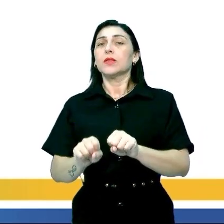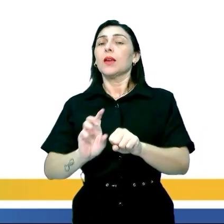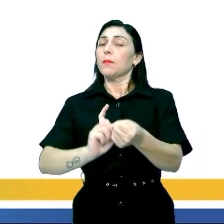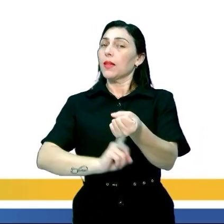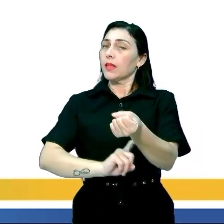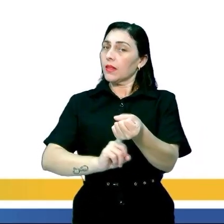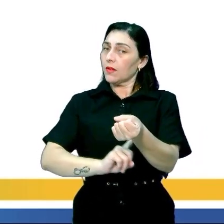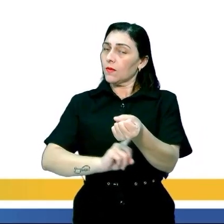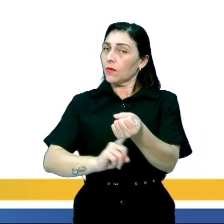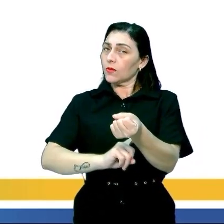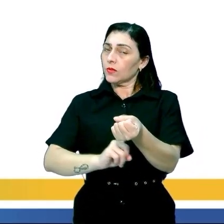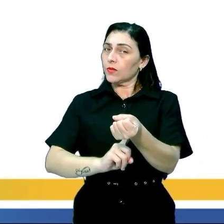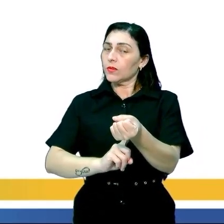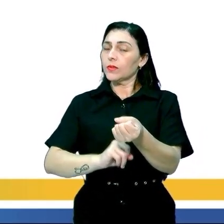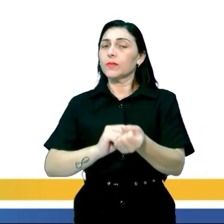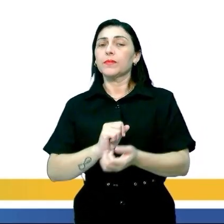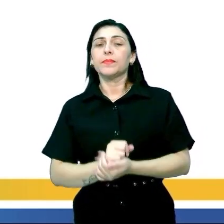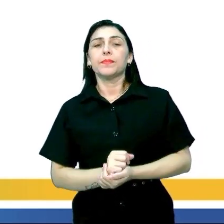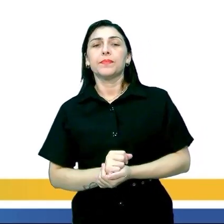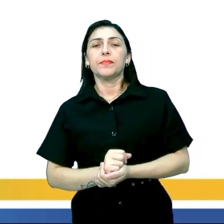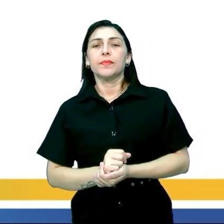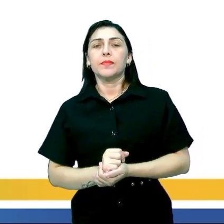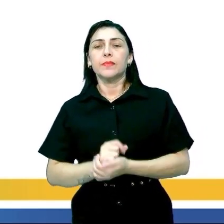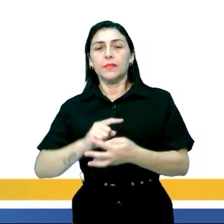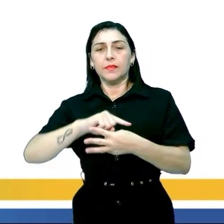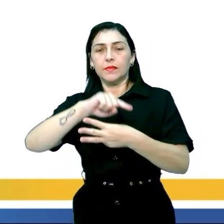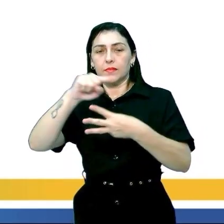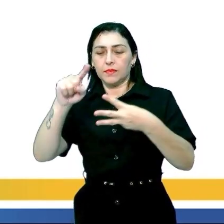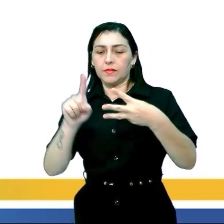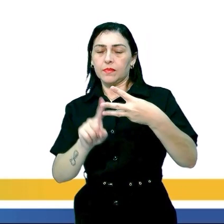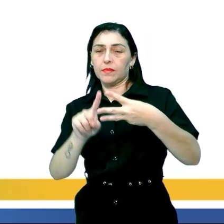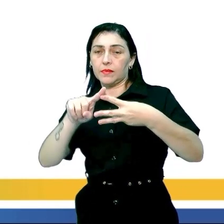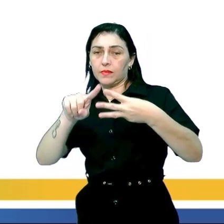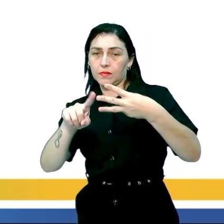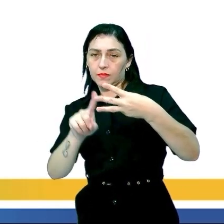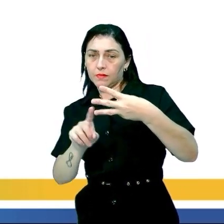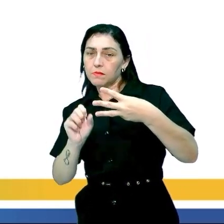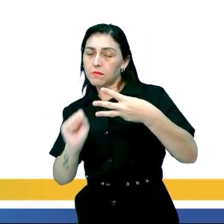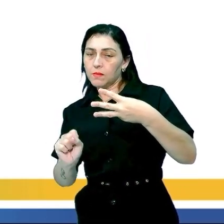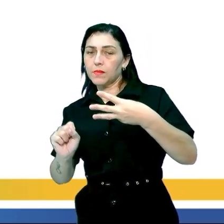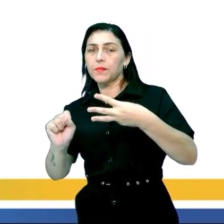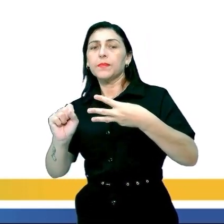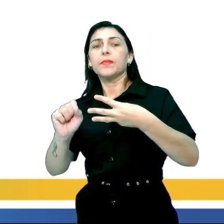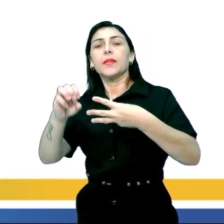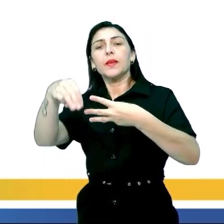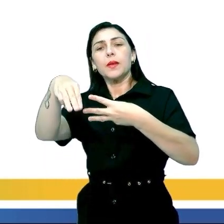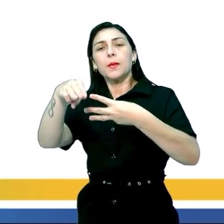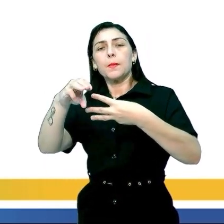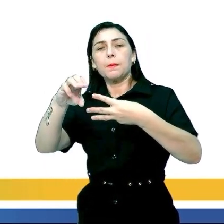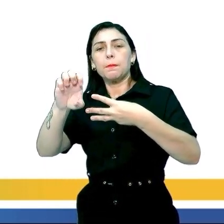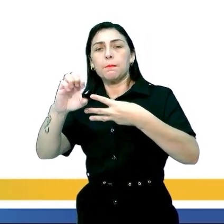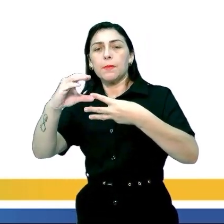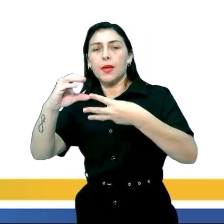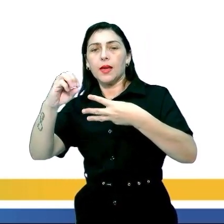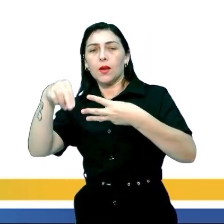transmitido até o sistema nervoso central. E esses receptores, pessoal, eles podem ser classificados em